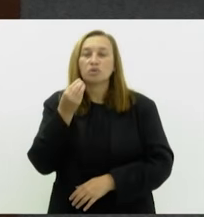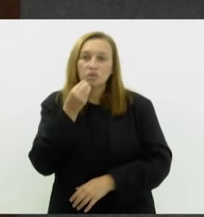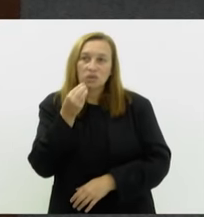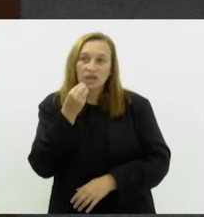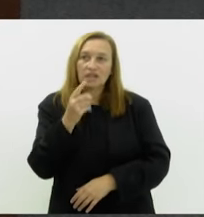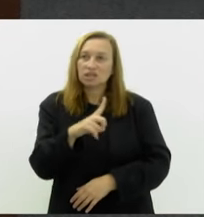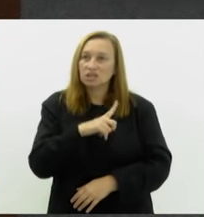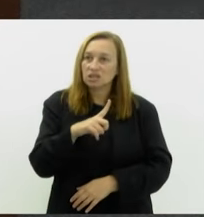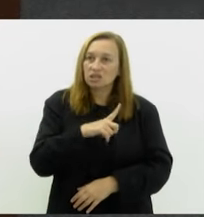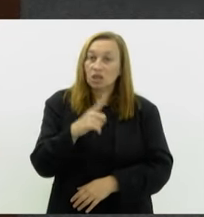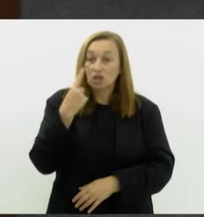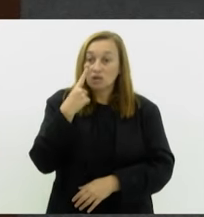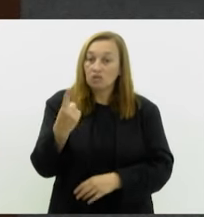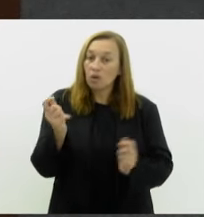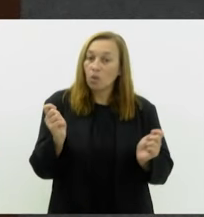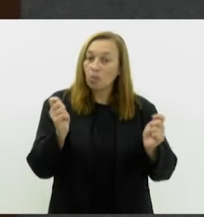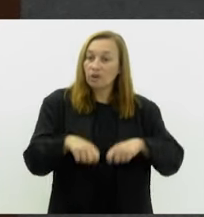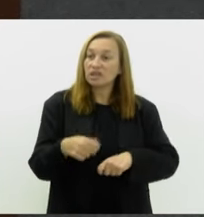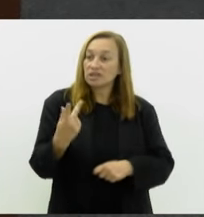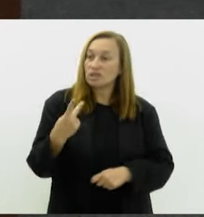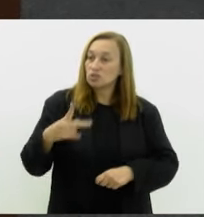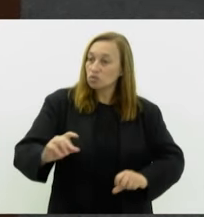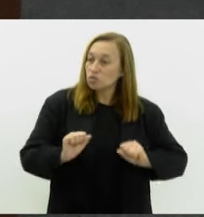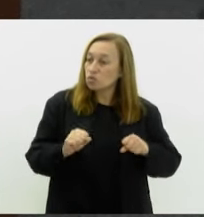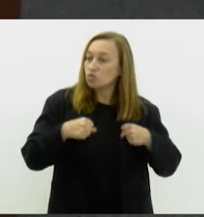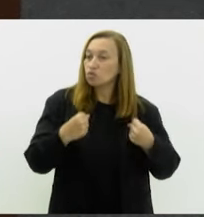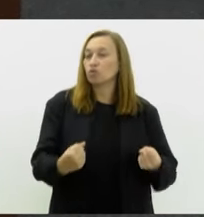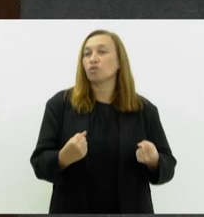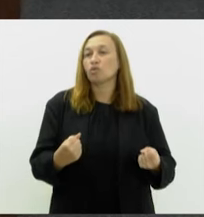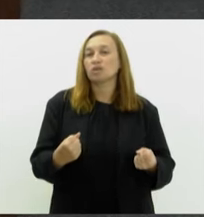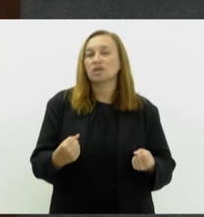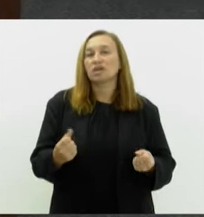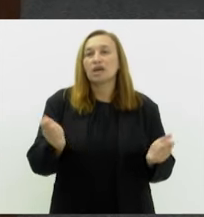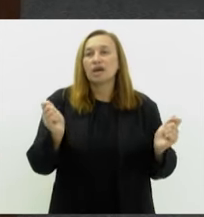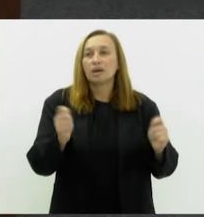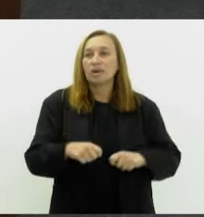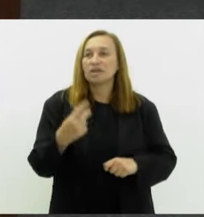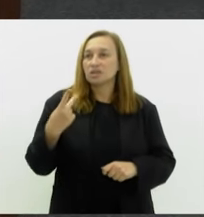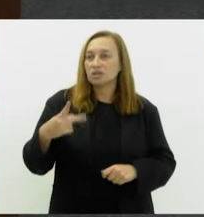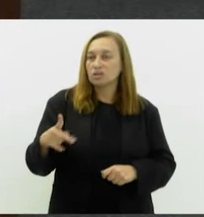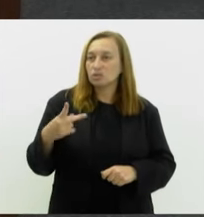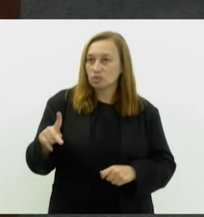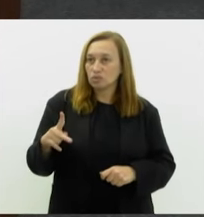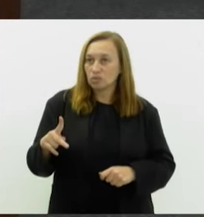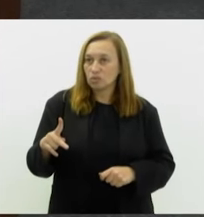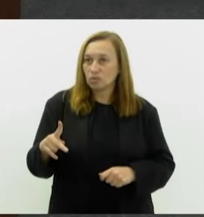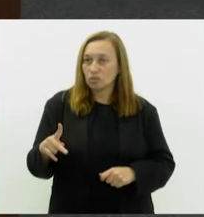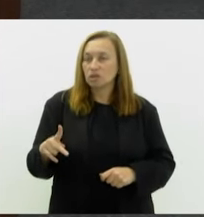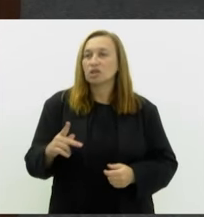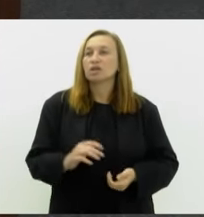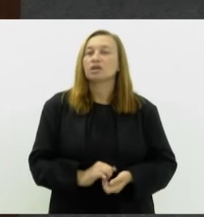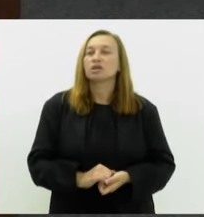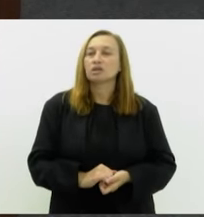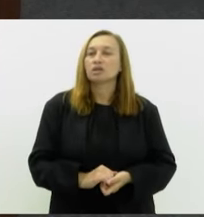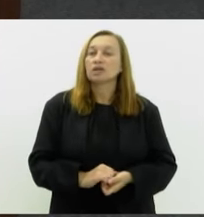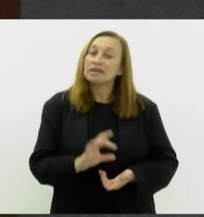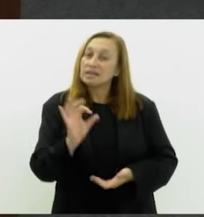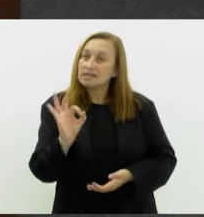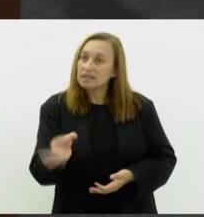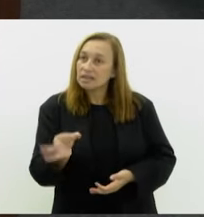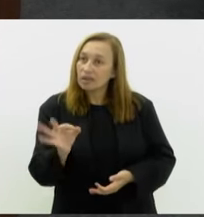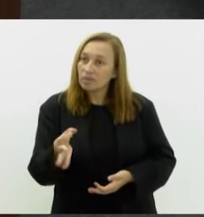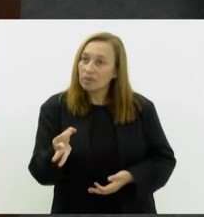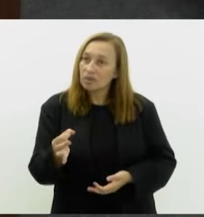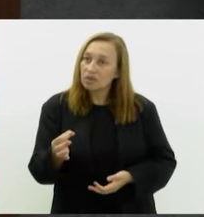de ver a sua competência, a sua dedicação, a sua capacidade de construção de pontes, exatamente